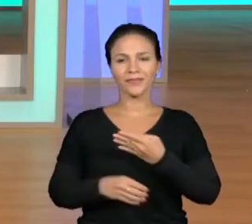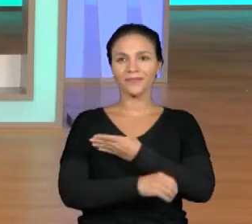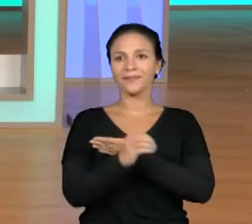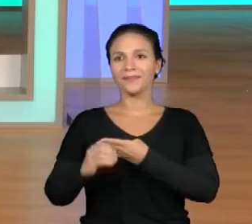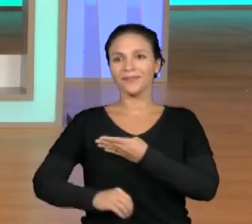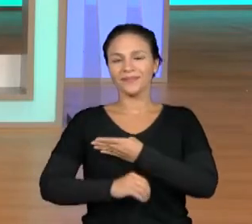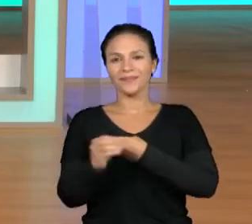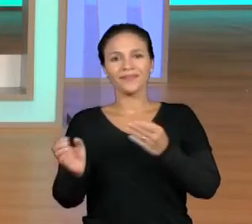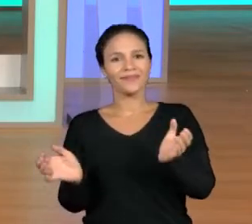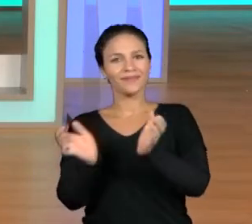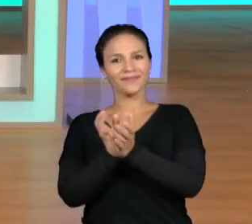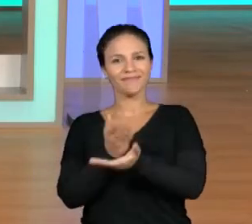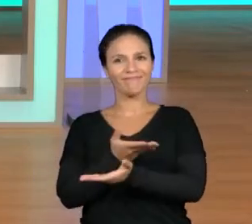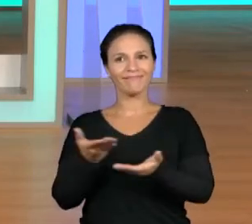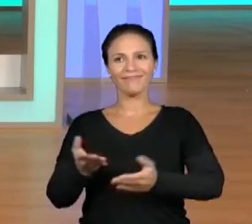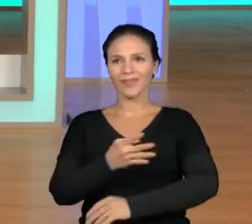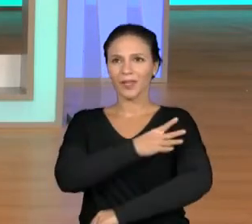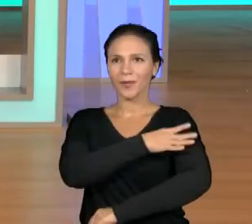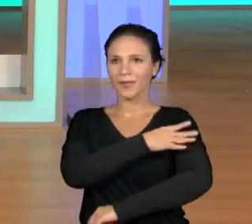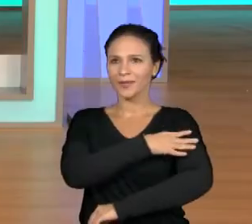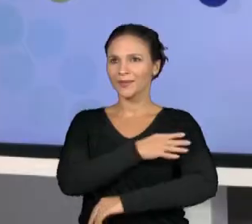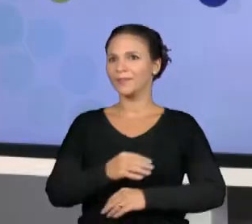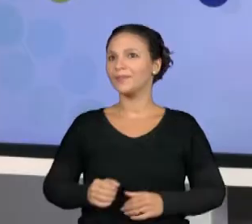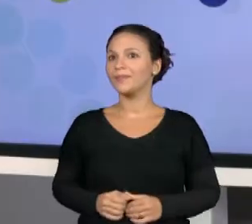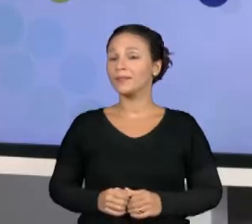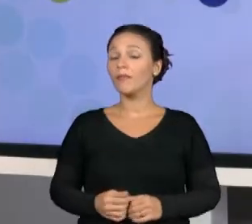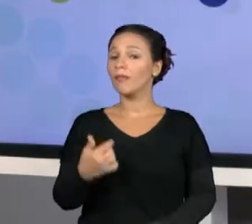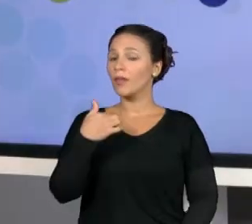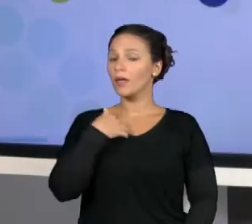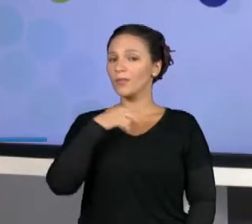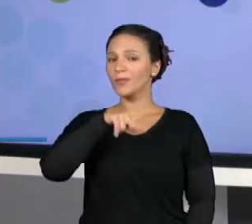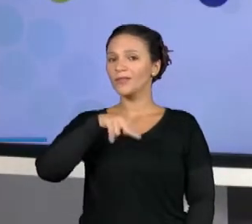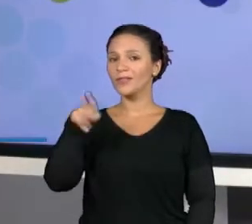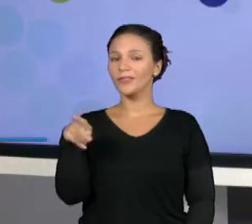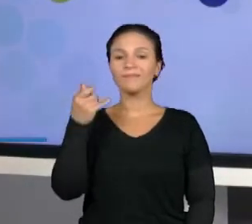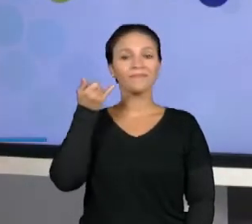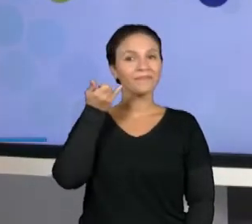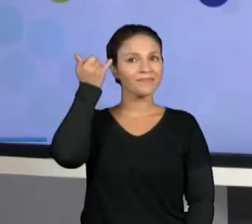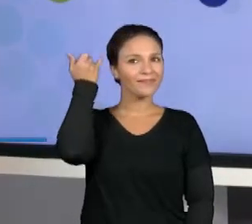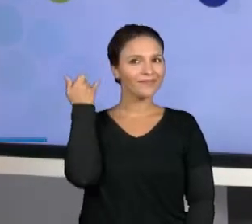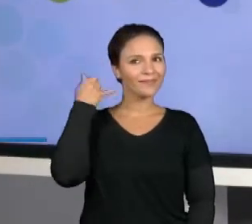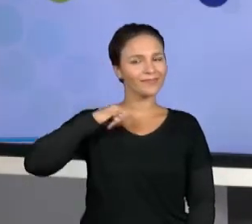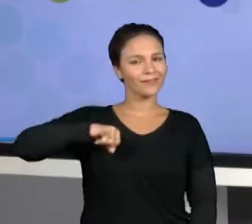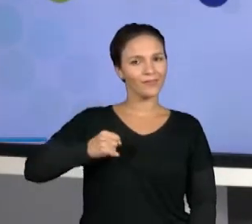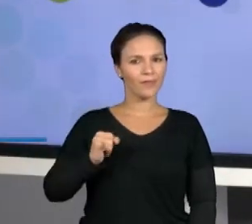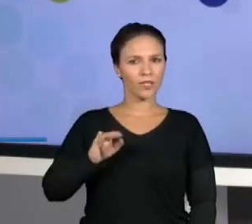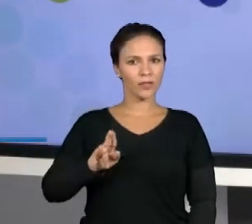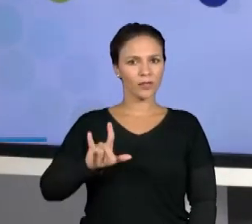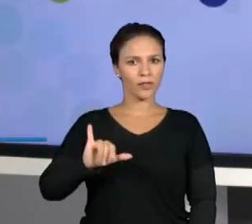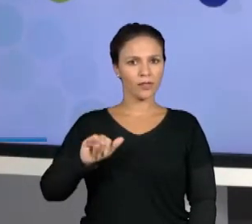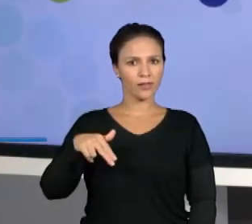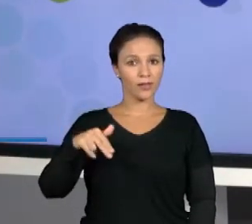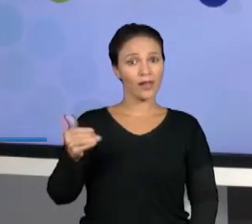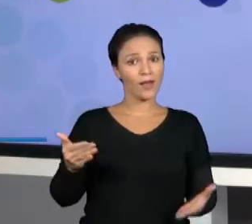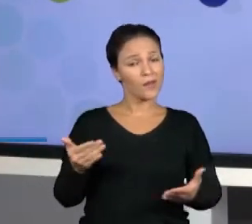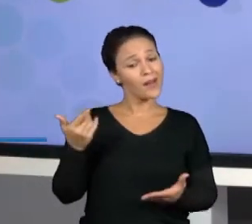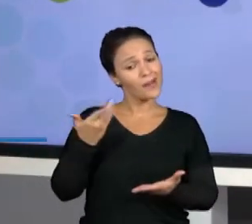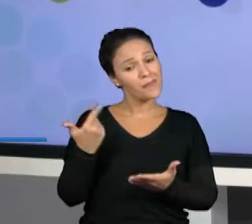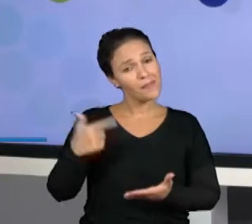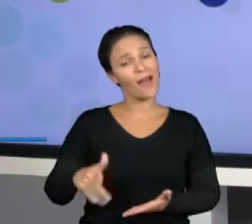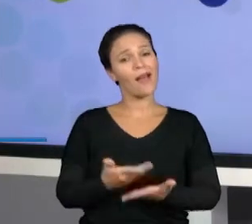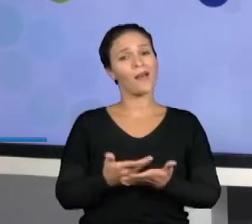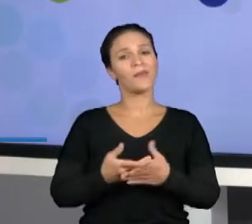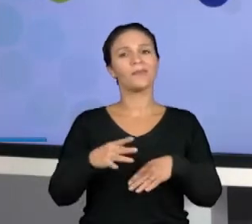Centro de Mídias, galerinha do quarto ano. Eu sou a Pro Juliana Nadeu e nós vamos para mais uma aula de